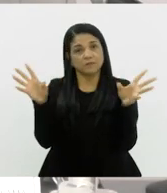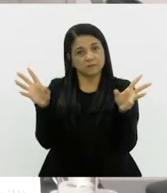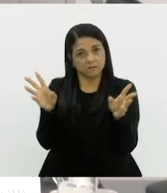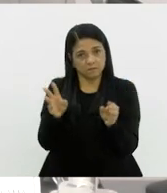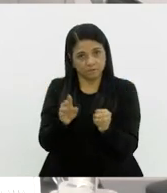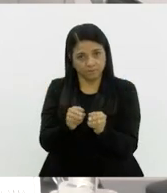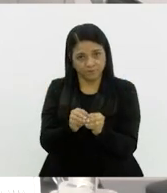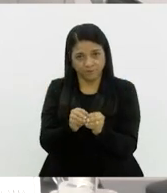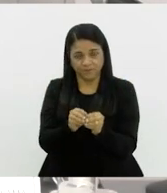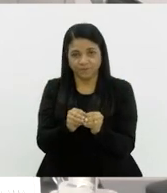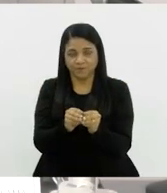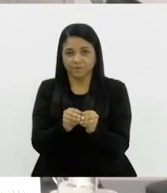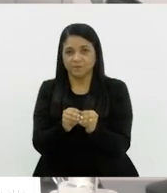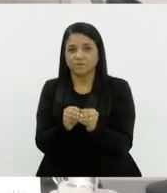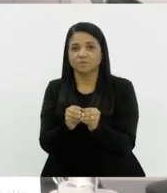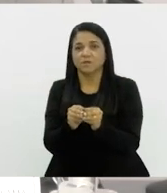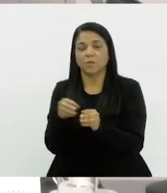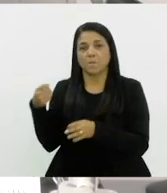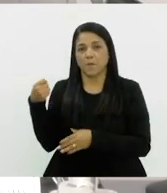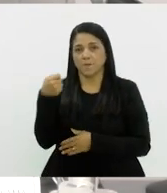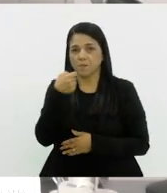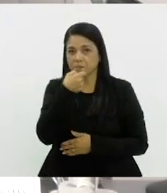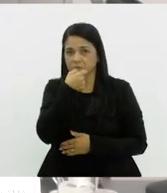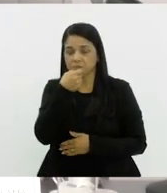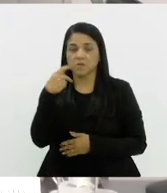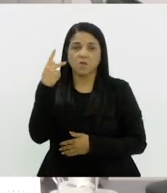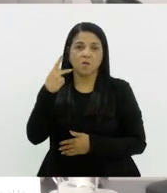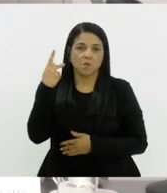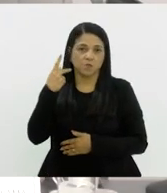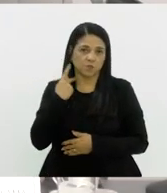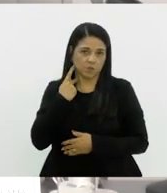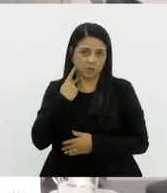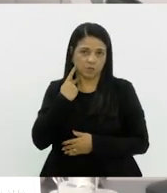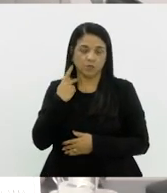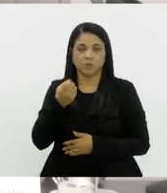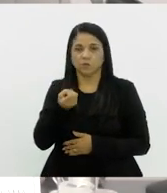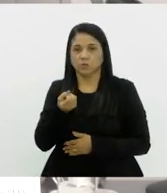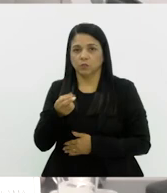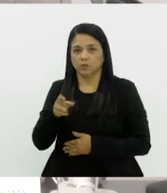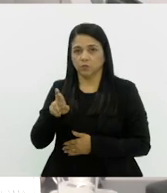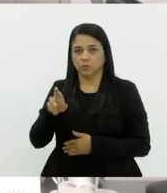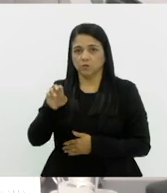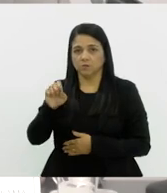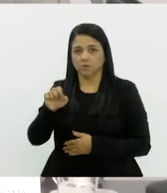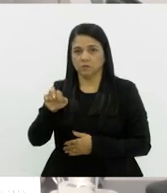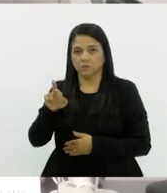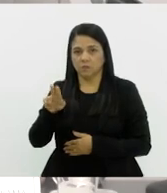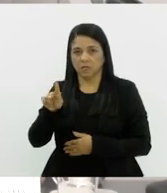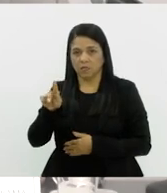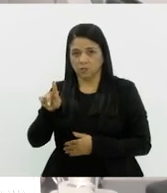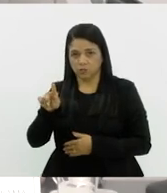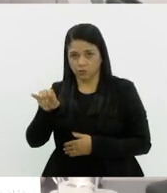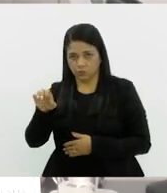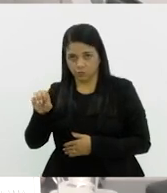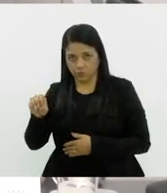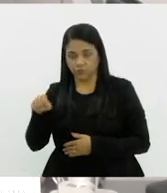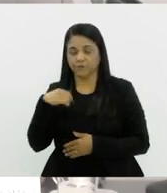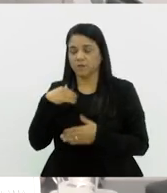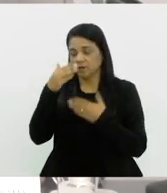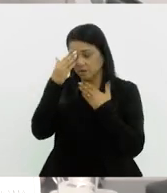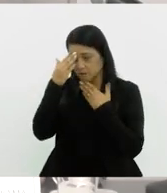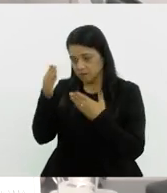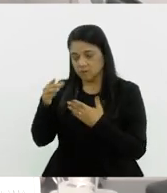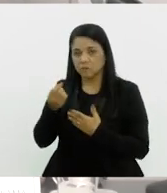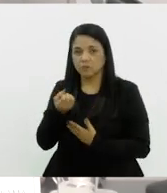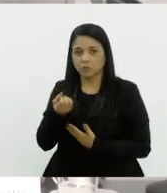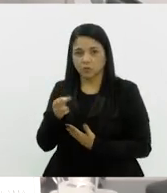e passar aqui a palavra ao procurador, doutor Sérgio Suyama, agradecendo. O doutor Sérgio é